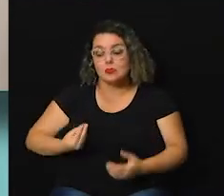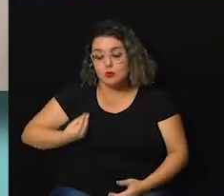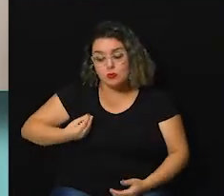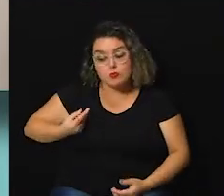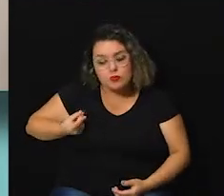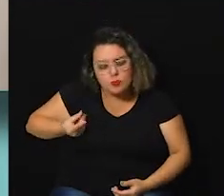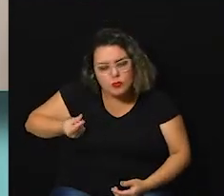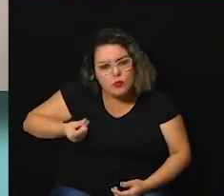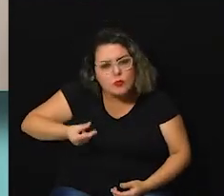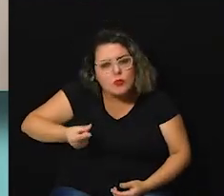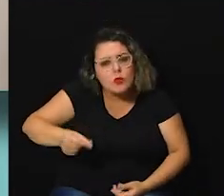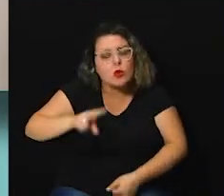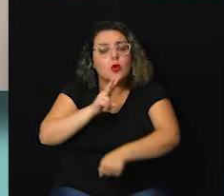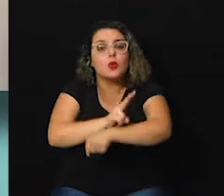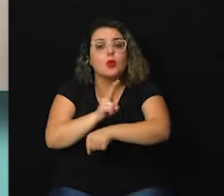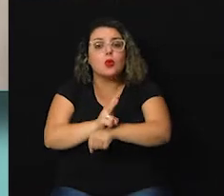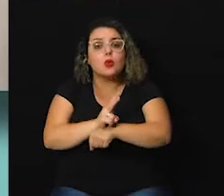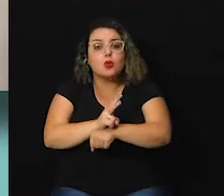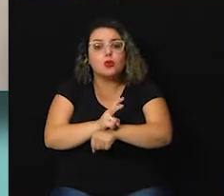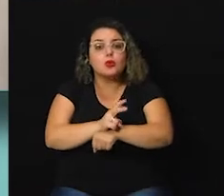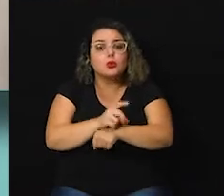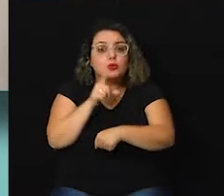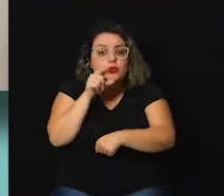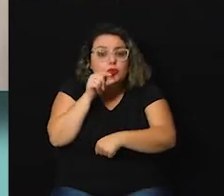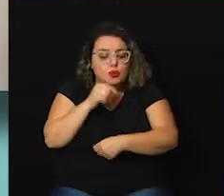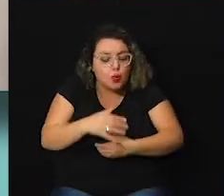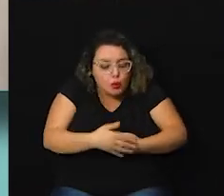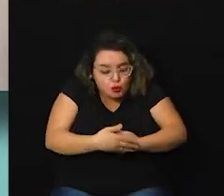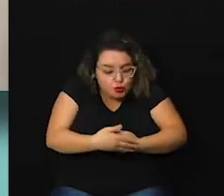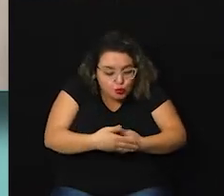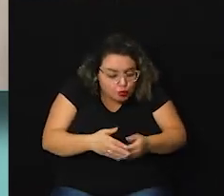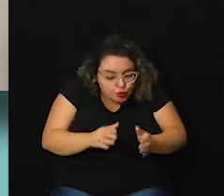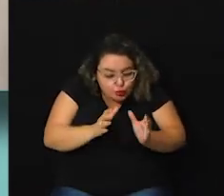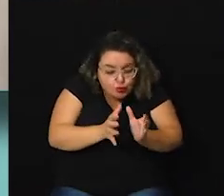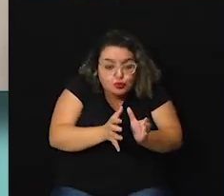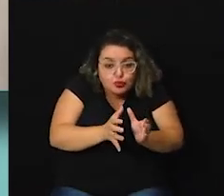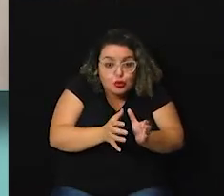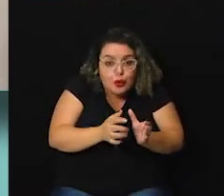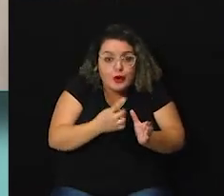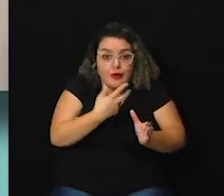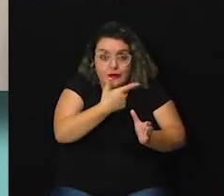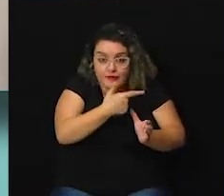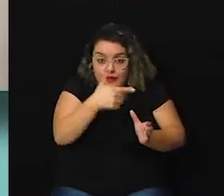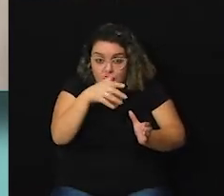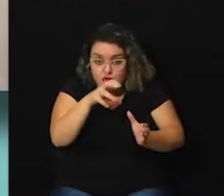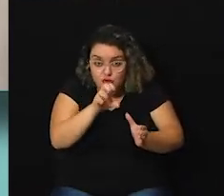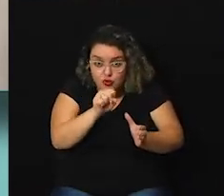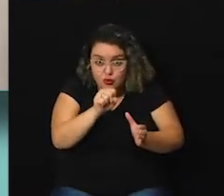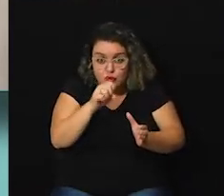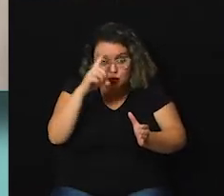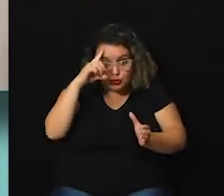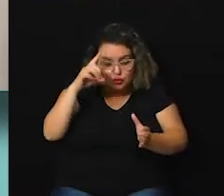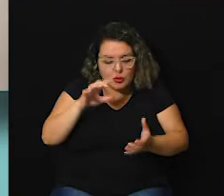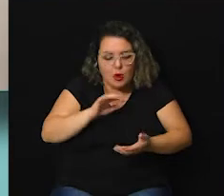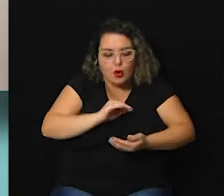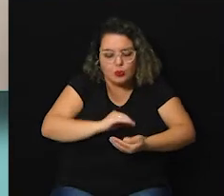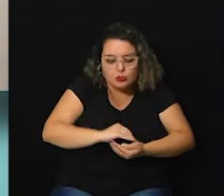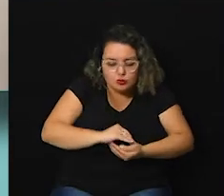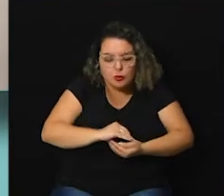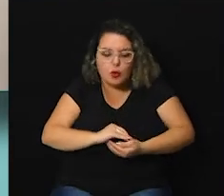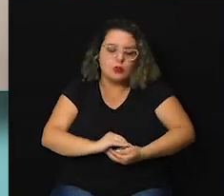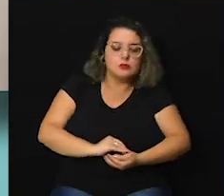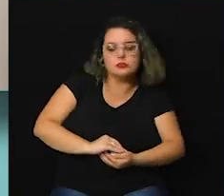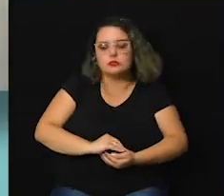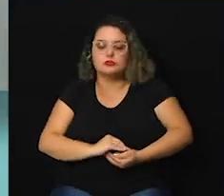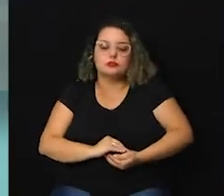um longo tempo cuidando dos seus filhotes dentro dos ninhos, vão ficar aí, em média, 28 dias incubando o ovo, e depois que